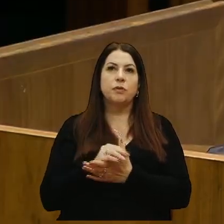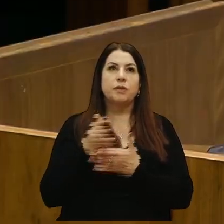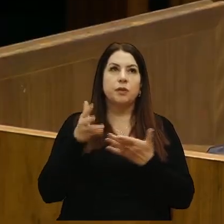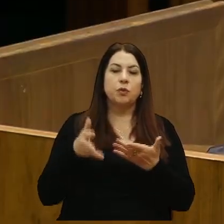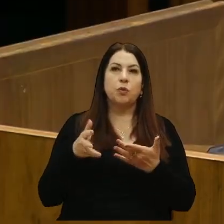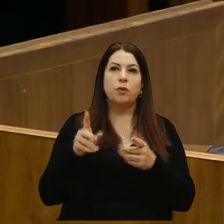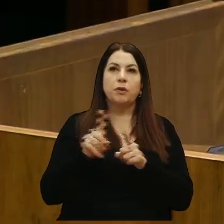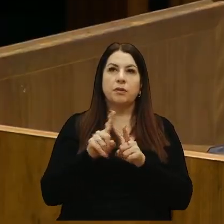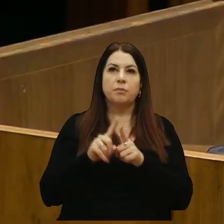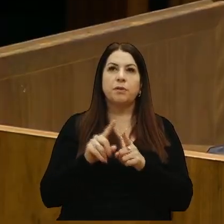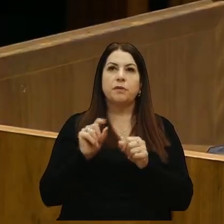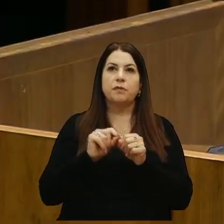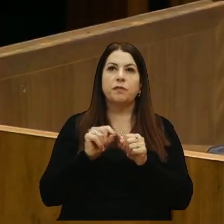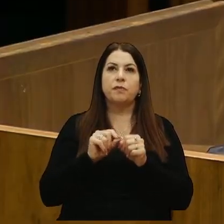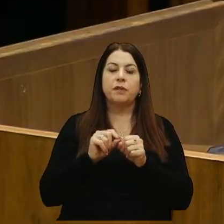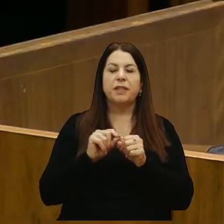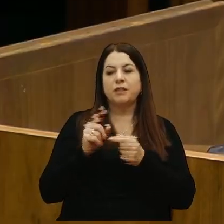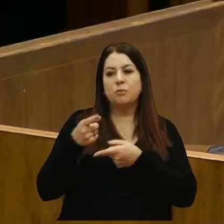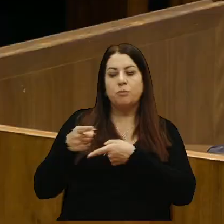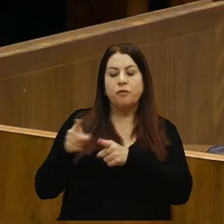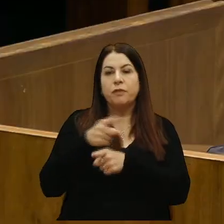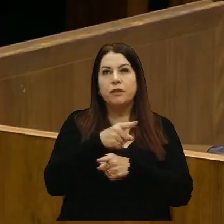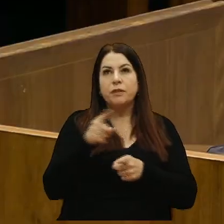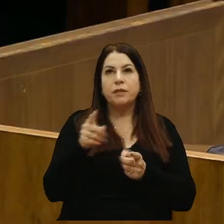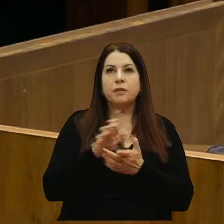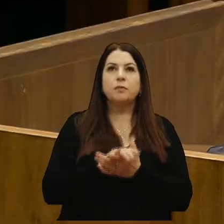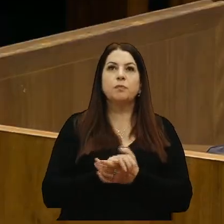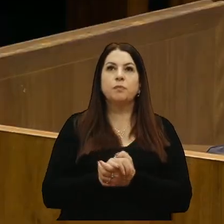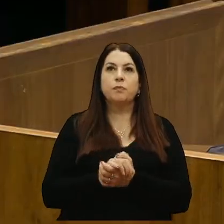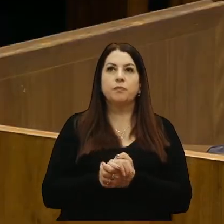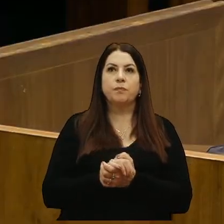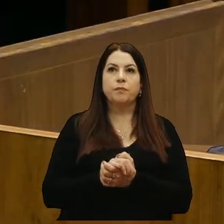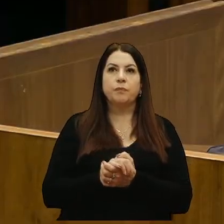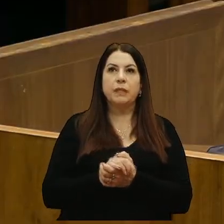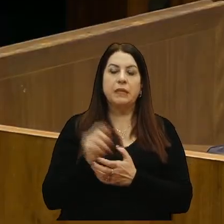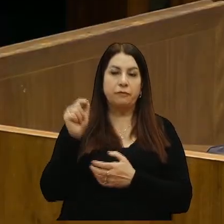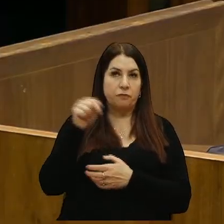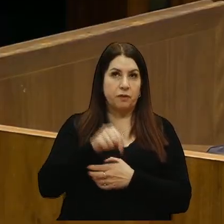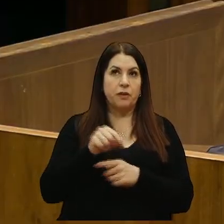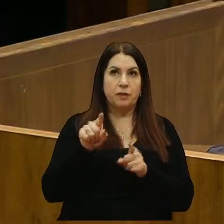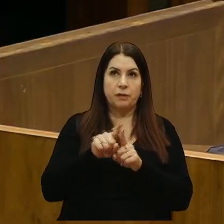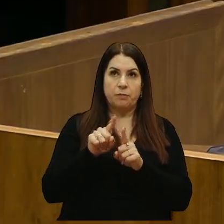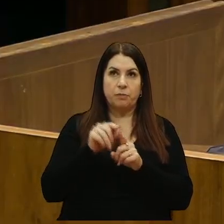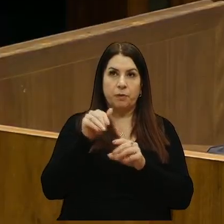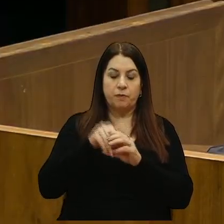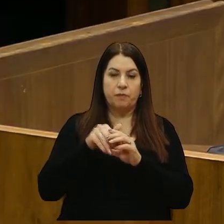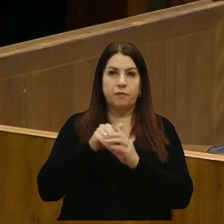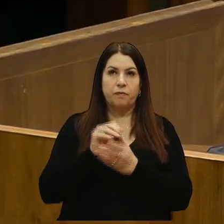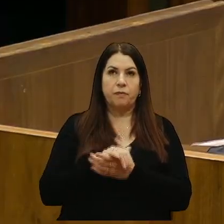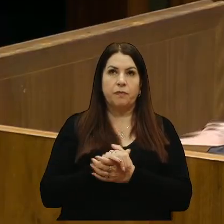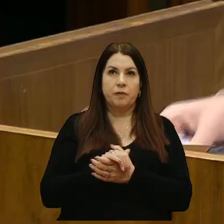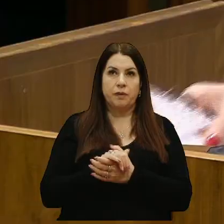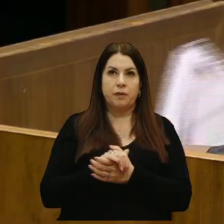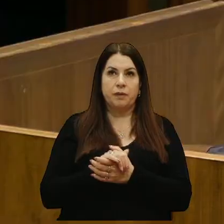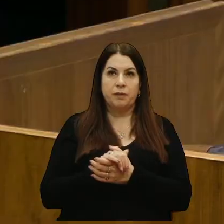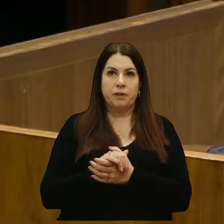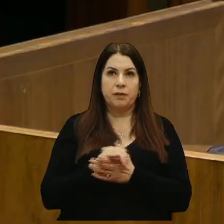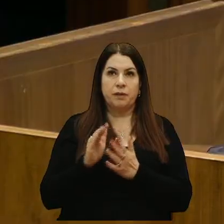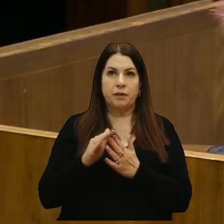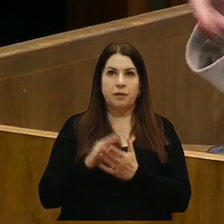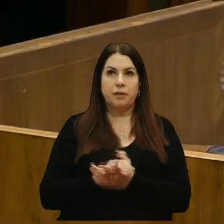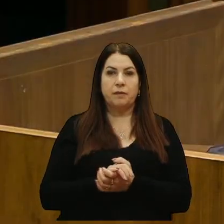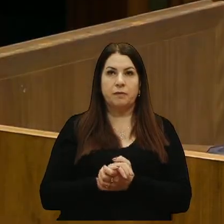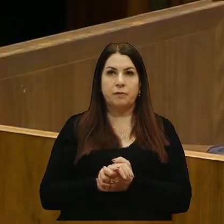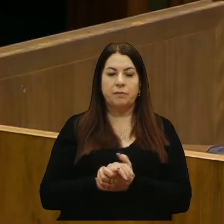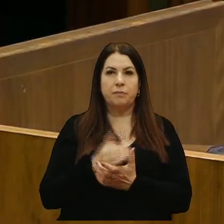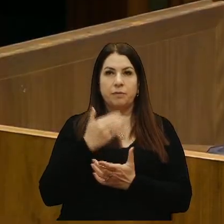agora também a gente fez uma provocação e ele virá provavelmente para votação aqui nessa casa.